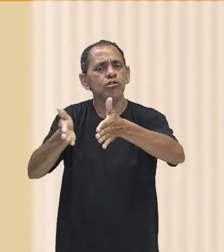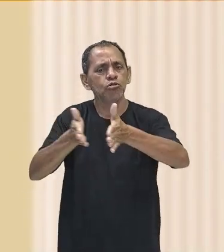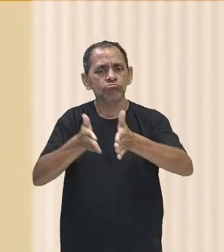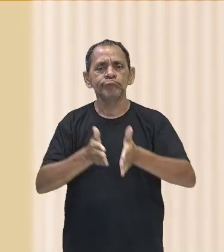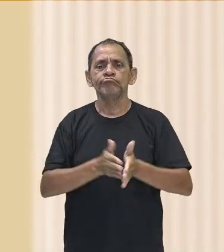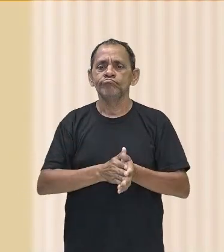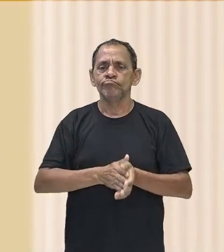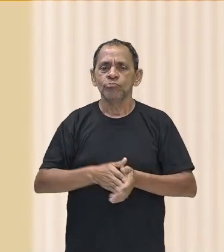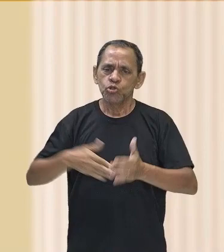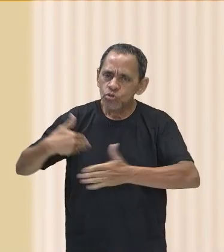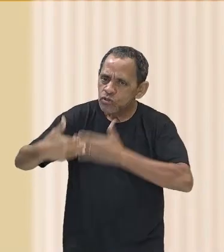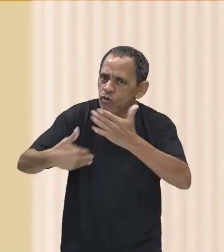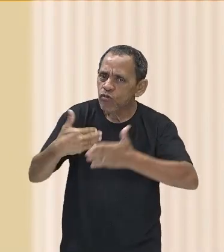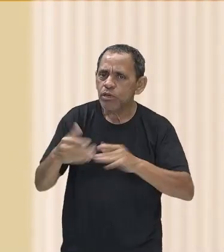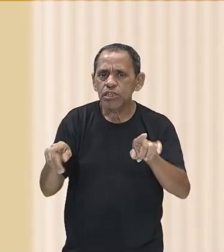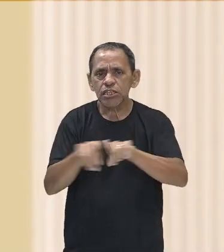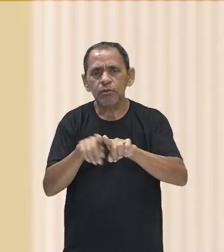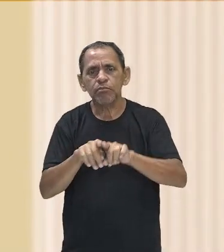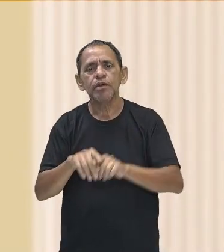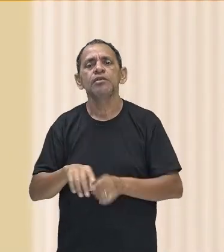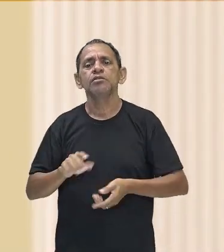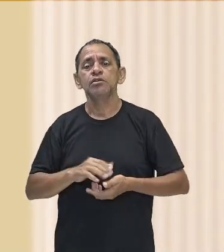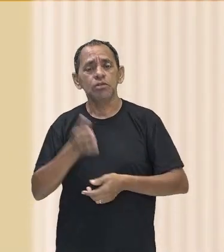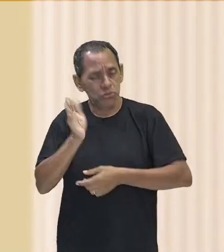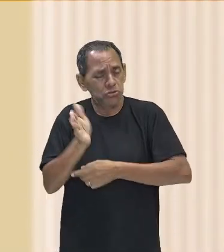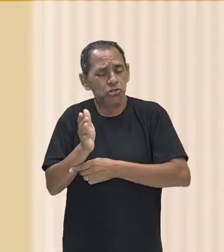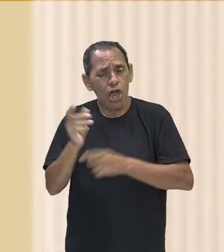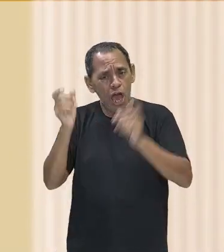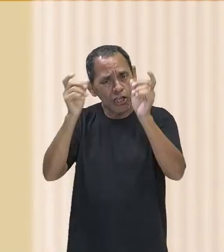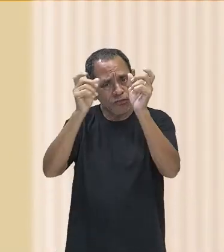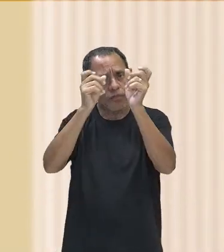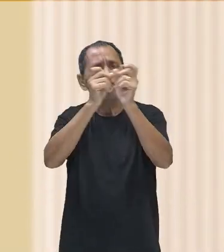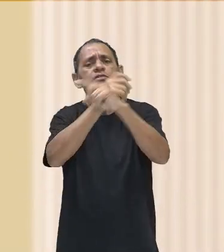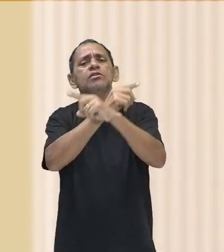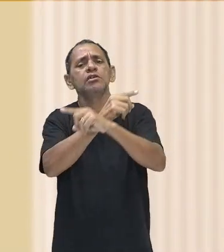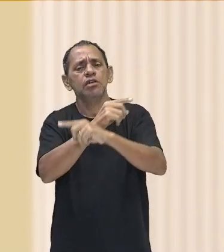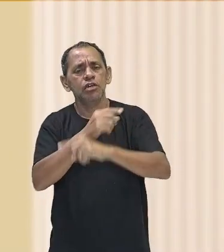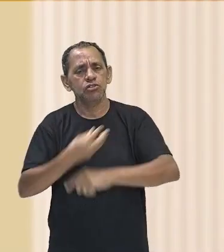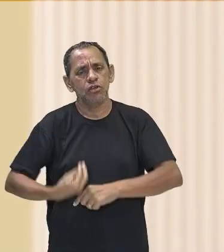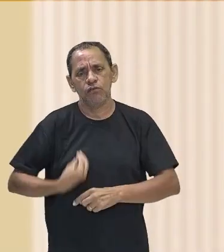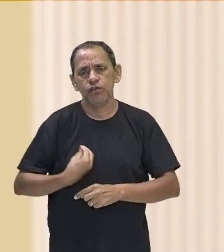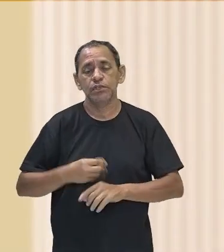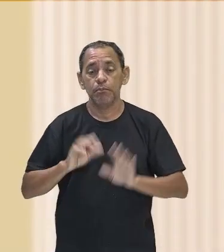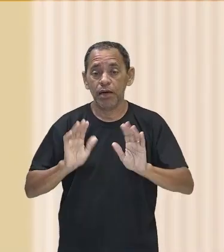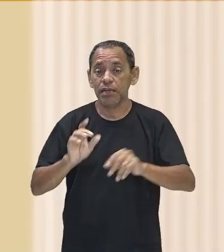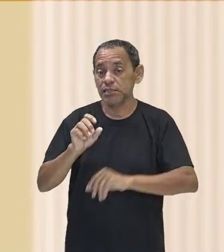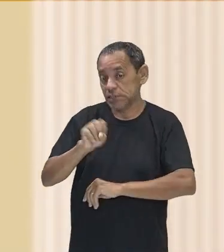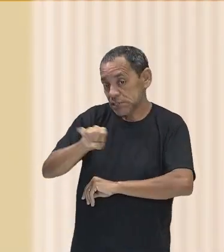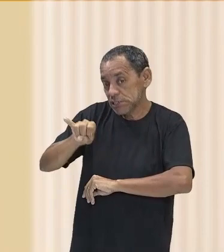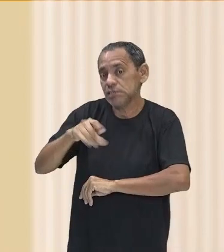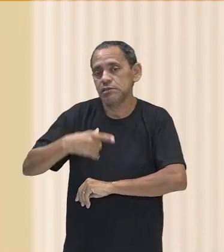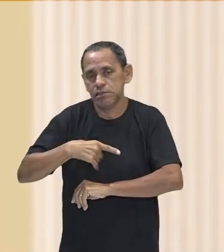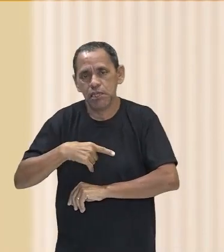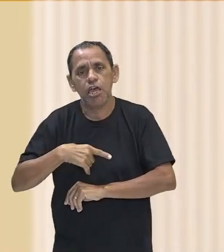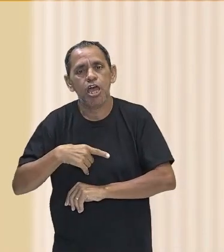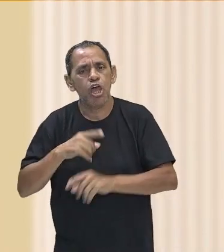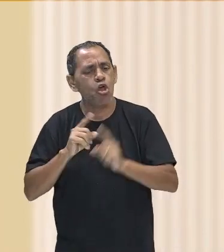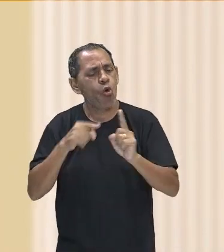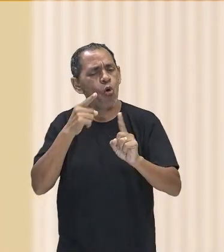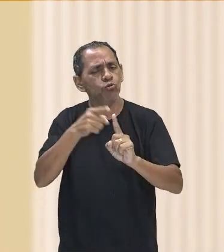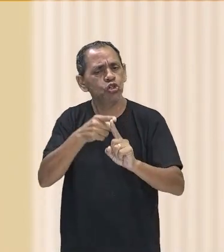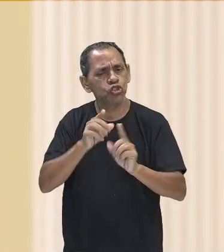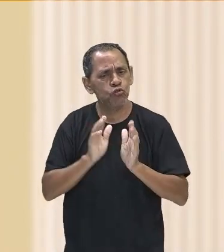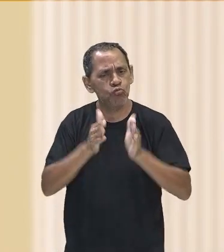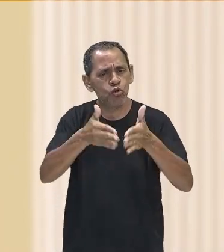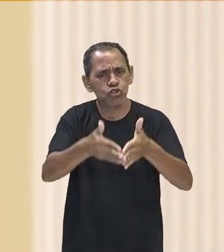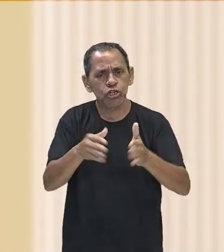da dificuldade que é a vida normalmente. Se a gente tem, né, um projeto, um propósito, as coisas tendem